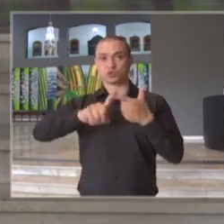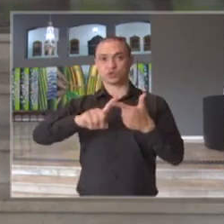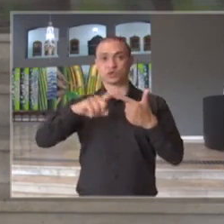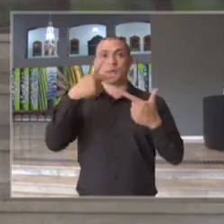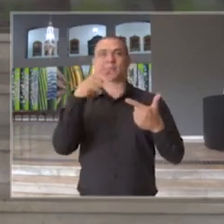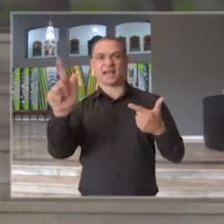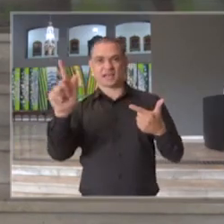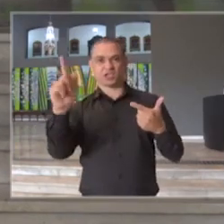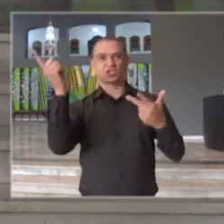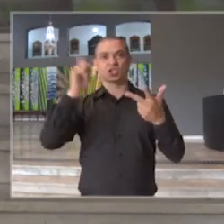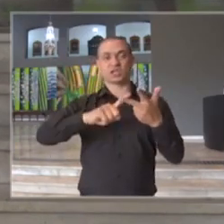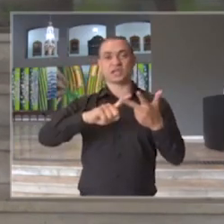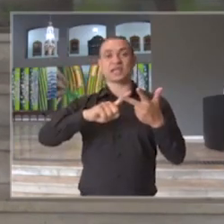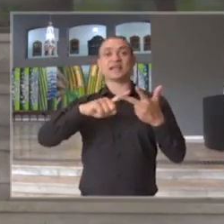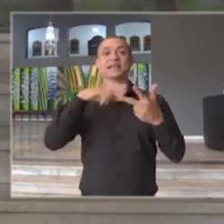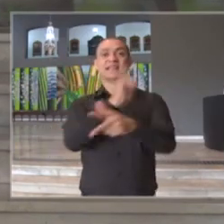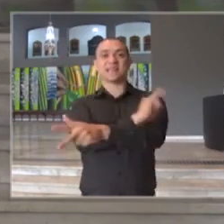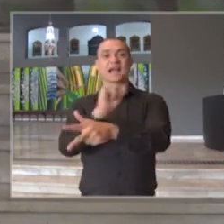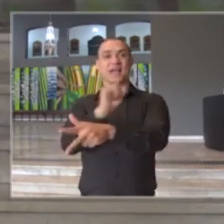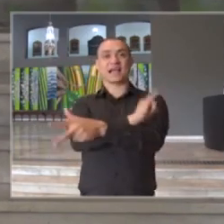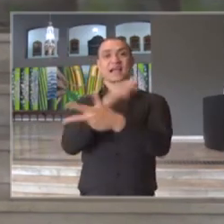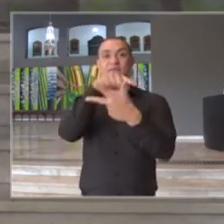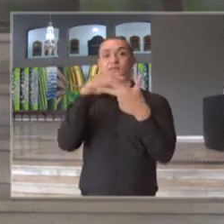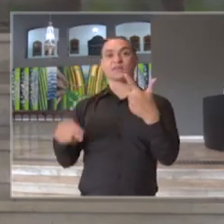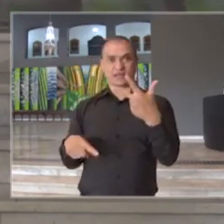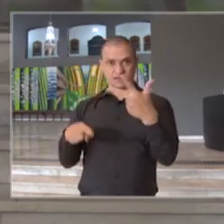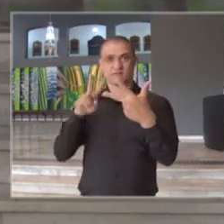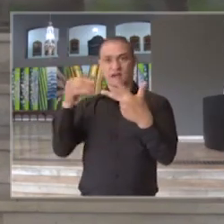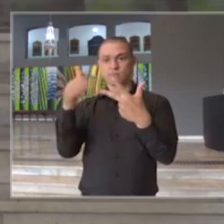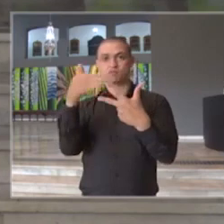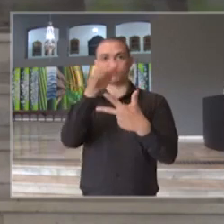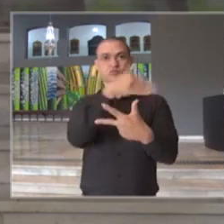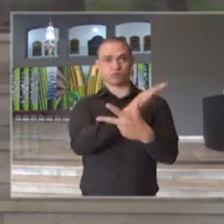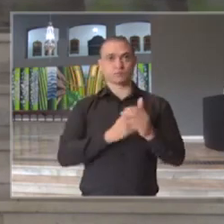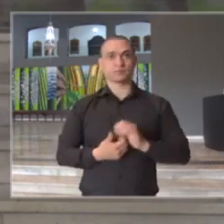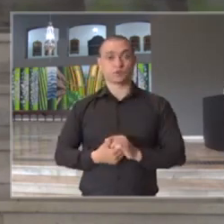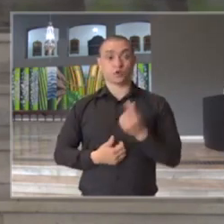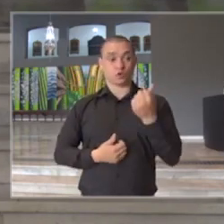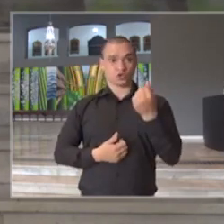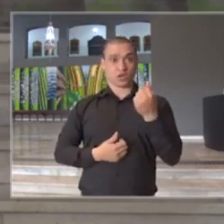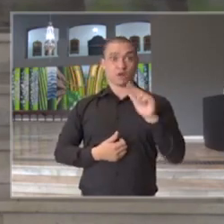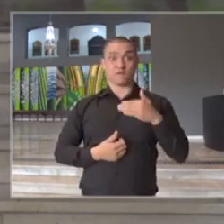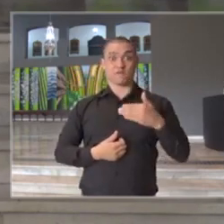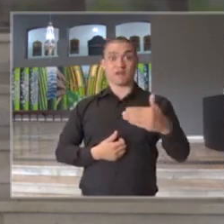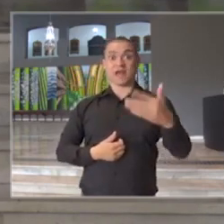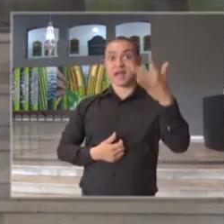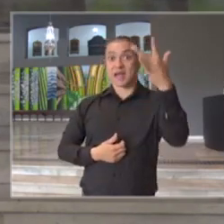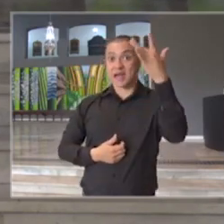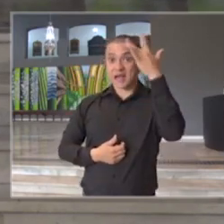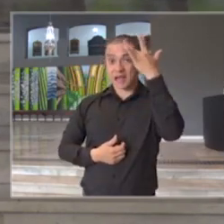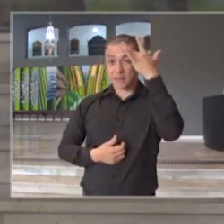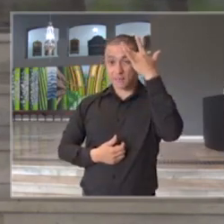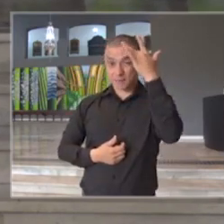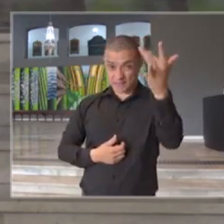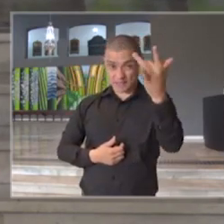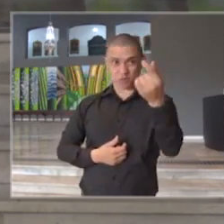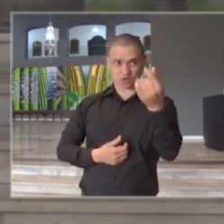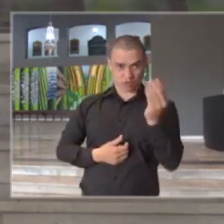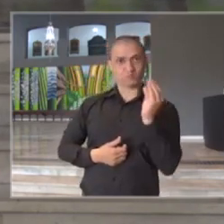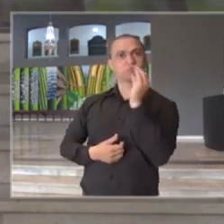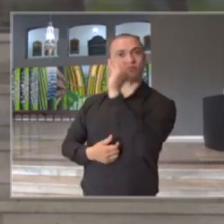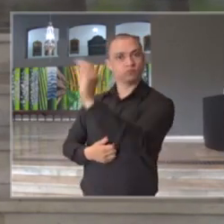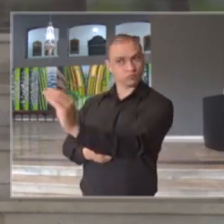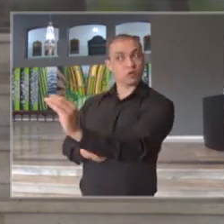Praia Grande e Itanhaém. Os recursos já estarão disponíveis a partir de amanhã